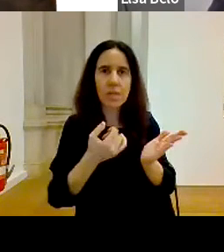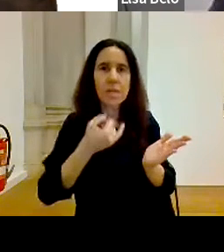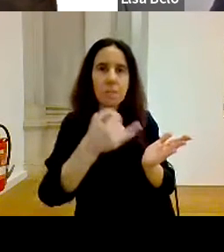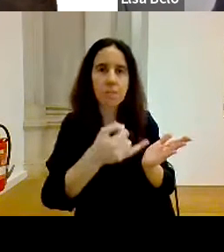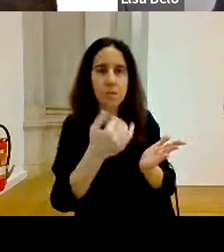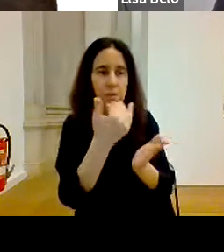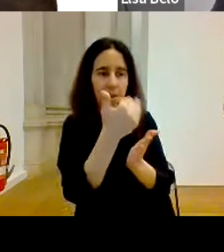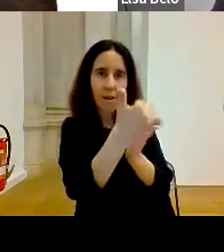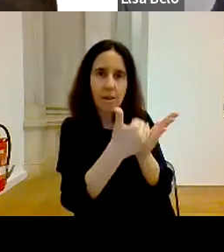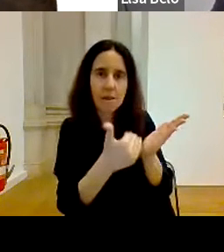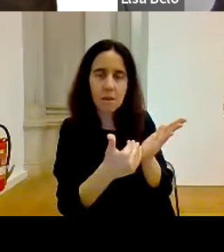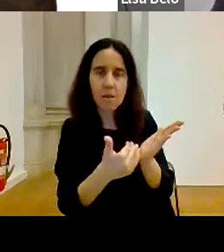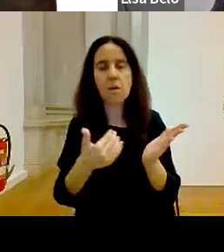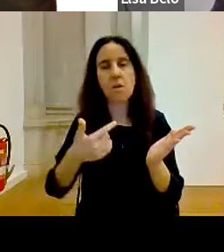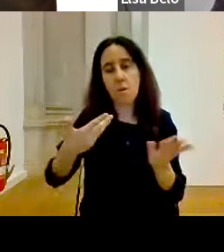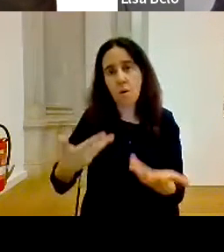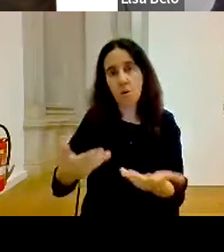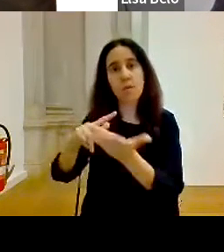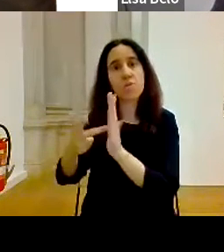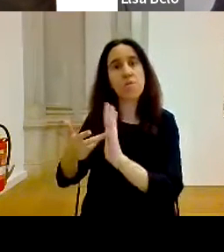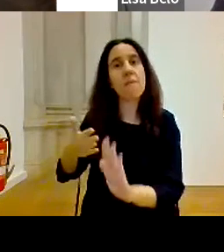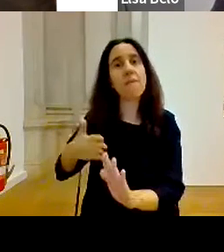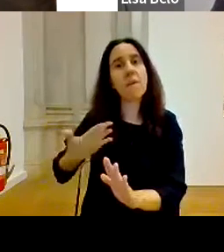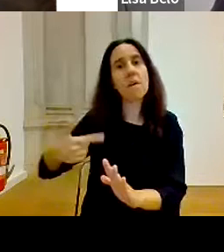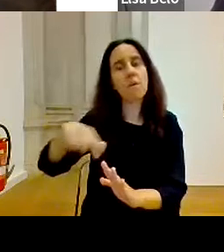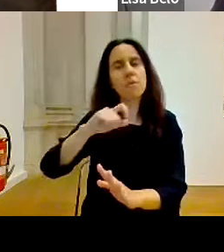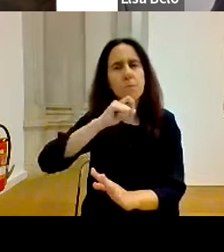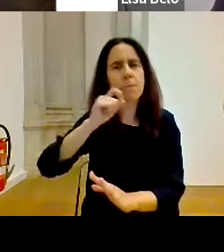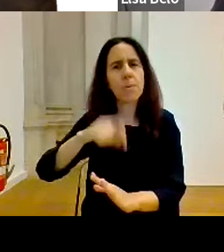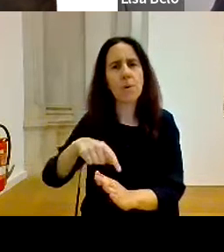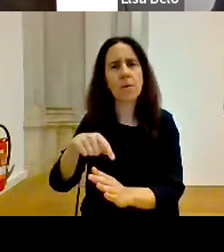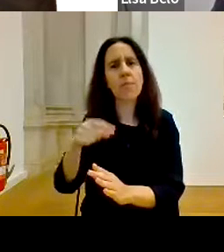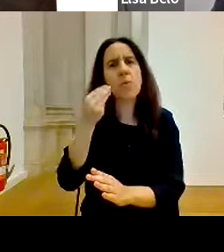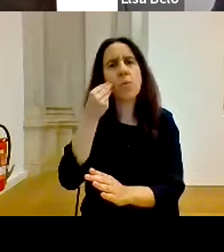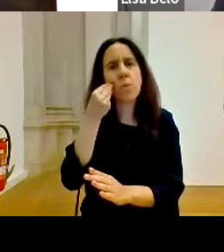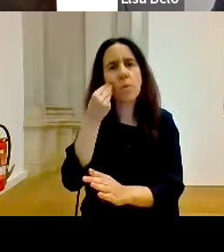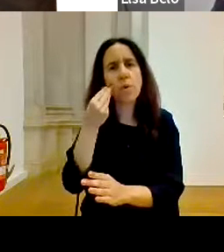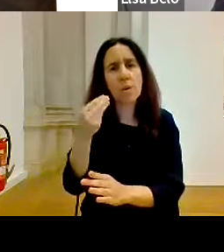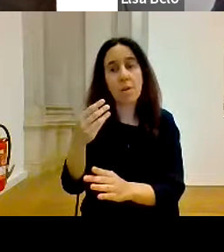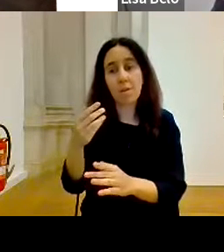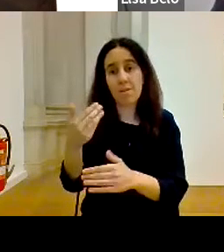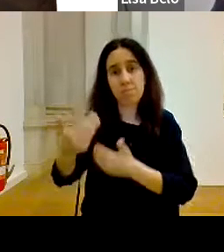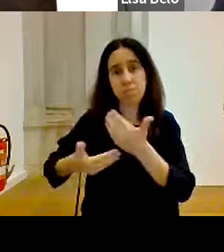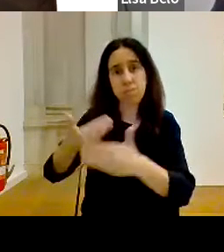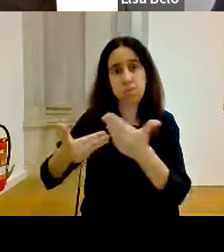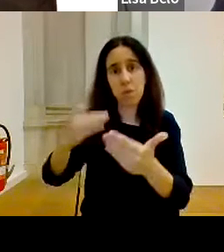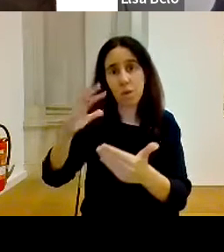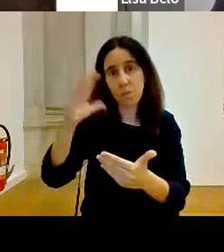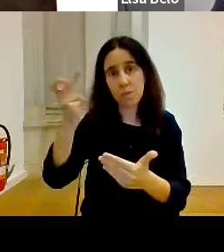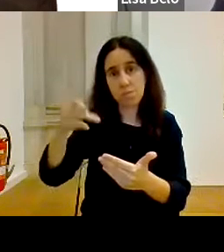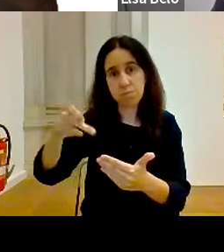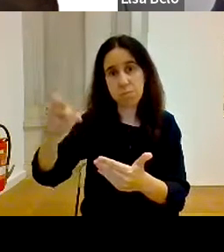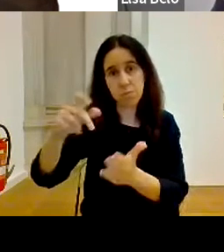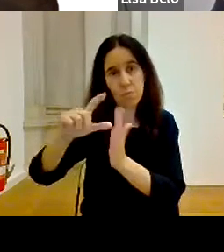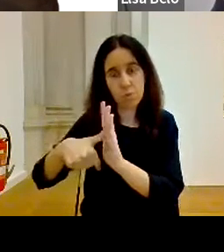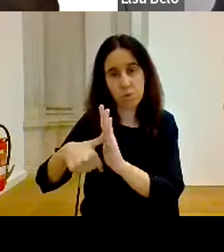ata, nós podemos ter hoje, com a tecnologia, a capacidade de fazer um registro de tudo que vai acontecendo no projeto,